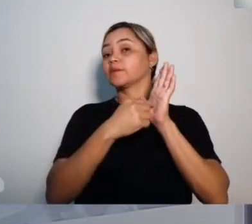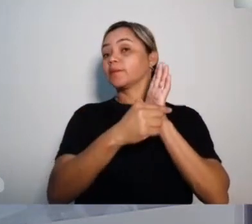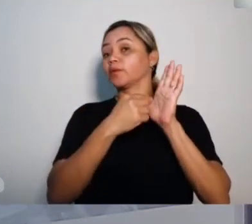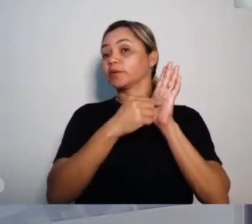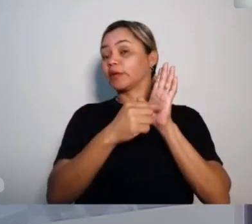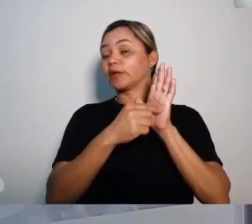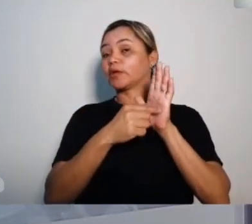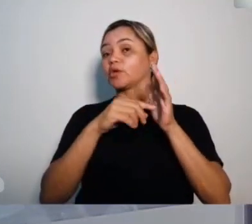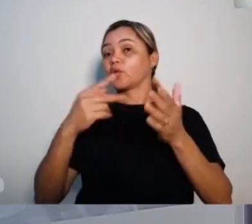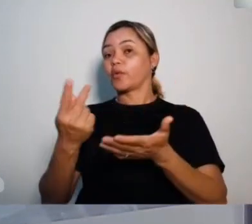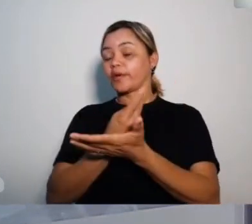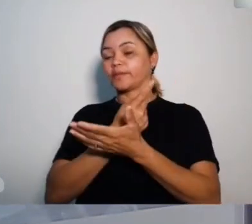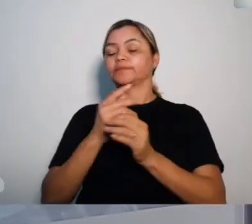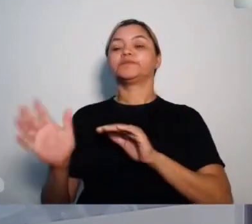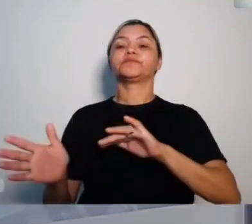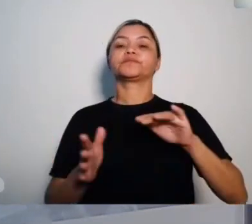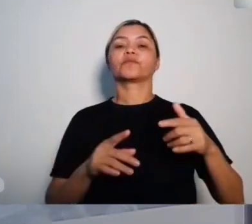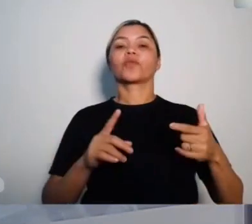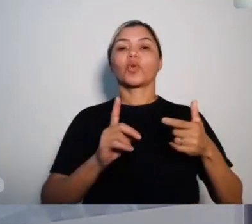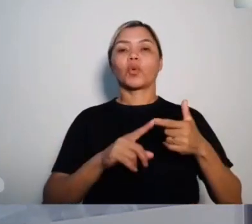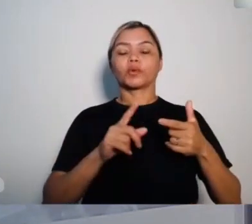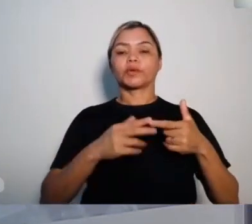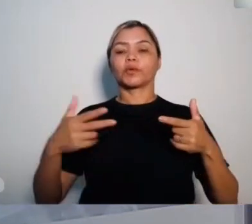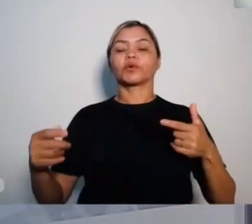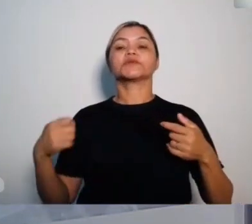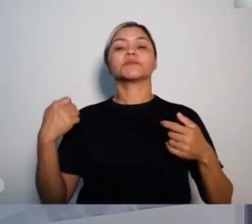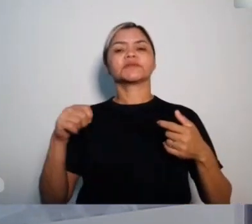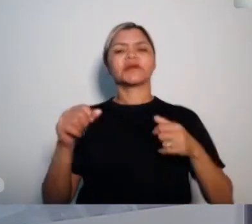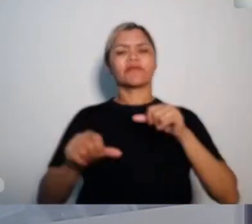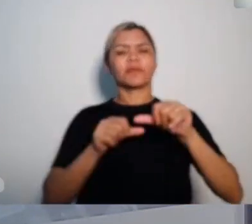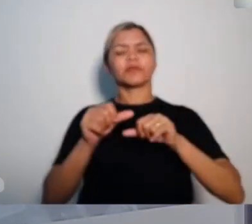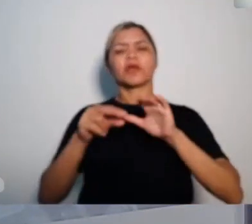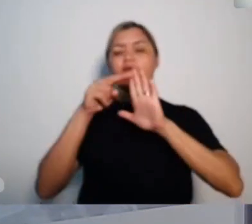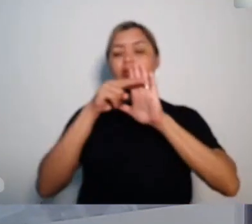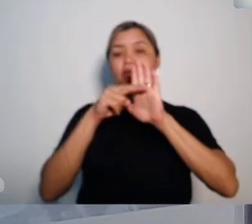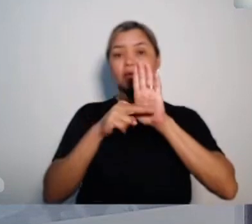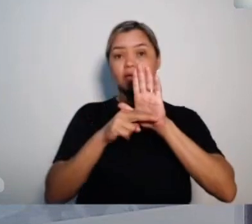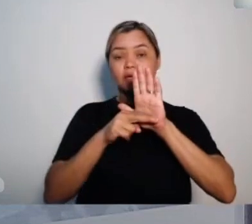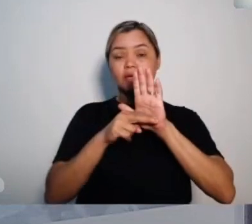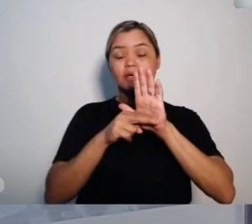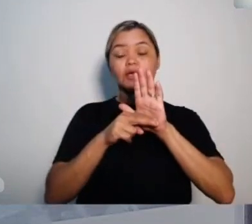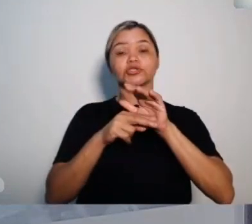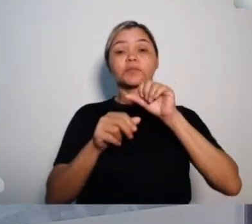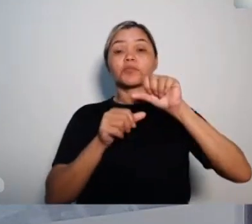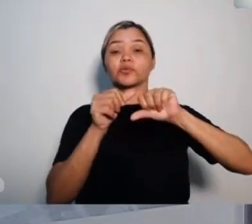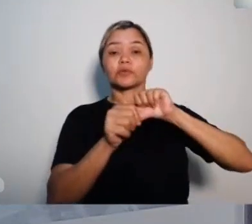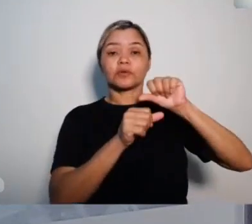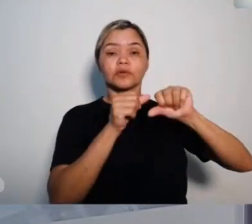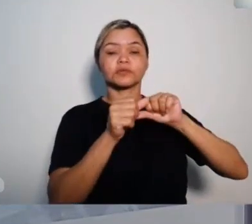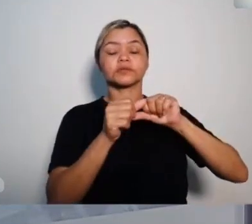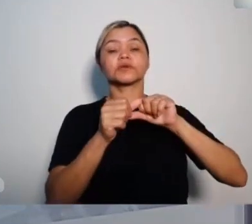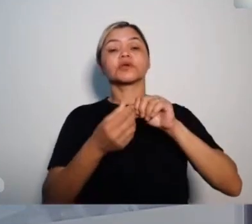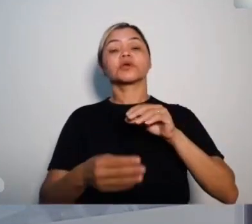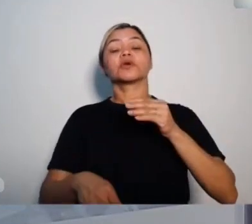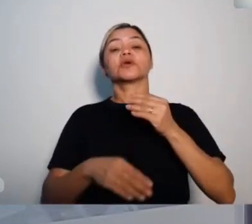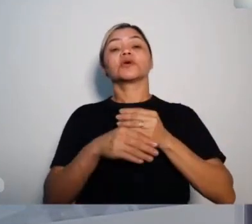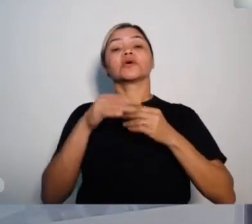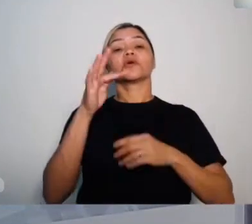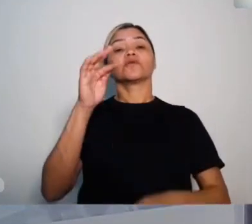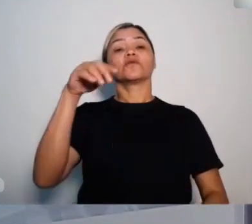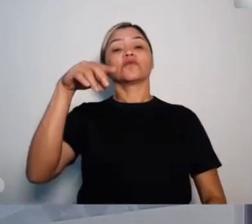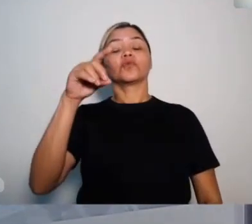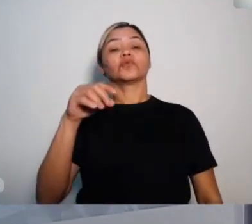Outra situação também, que precisava ter uma regra de alteração e inclusão do Fundo Municipal de